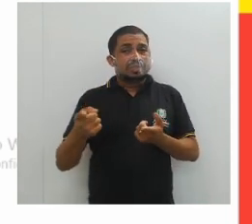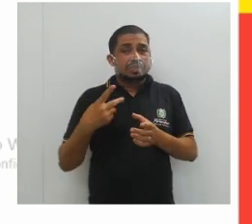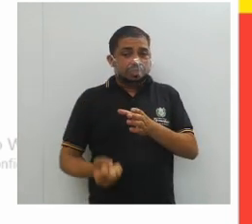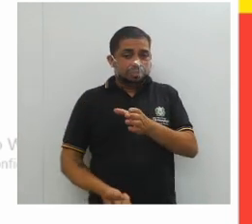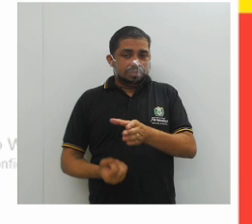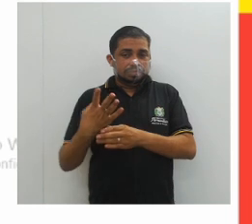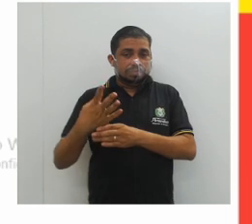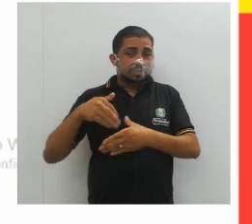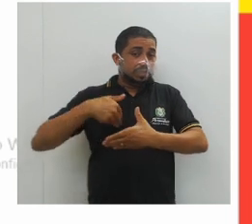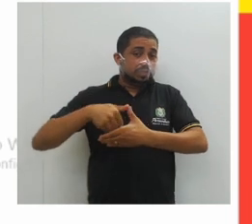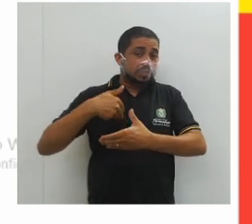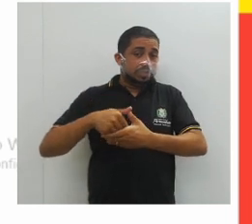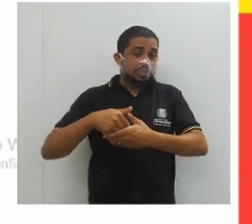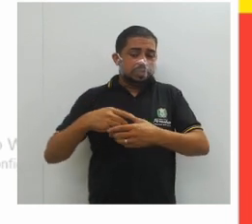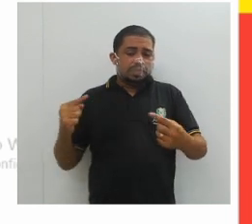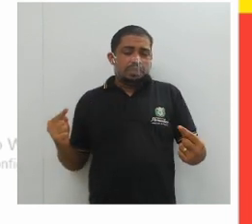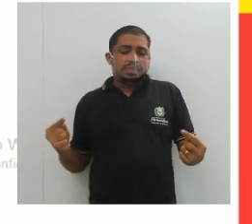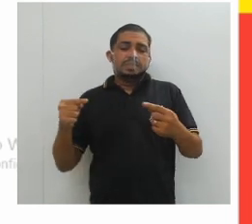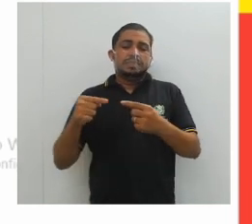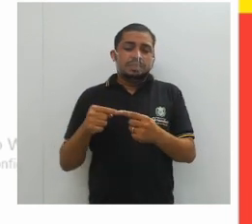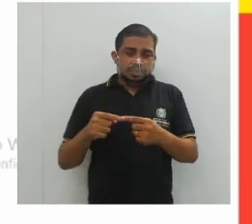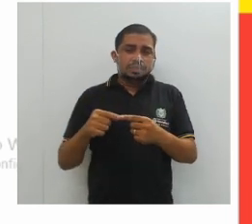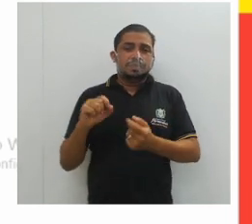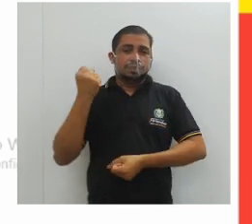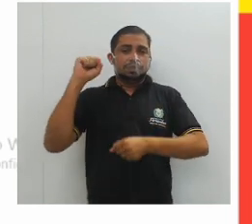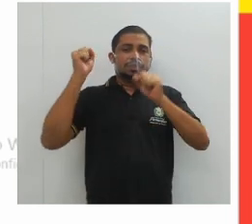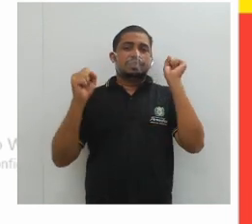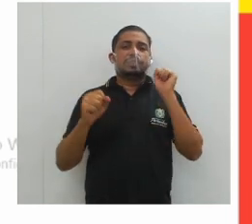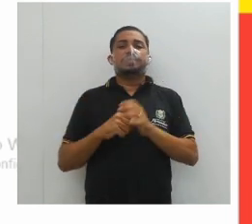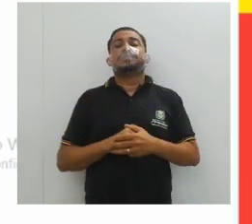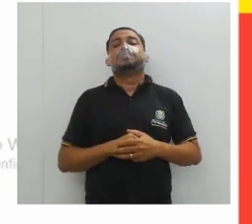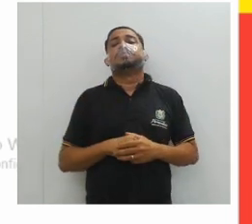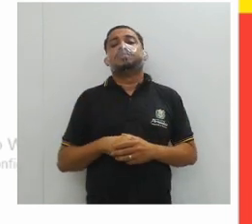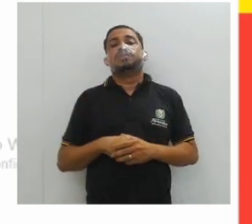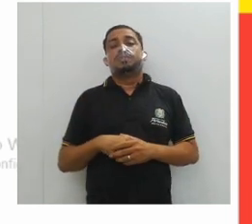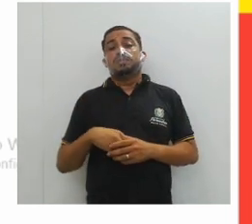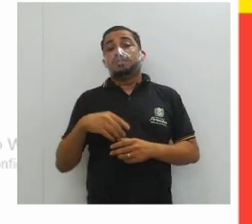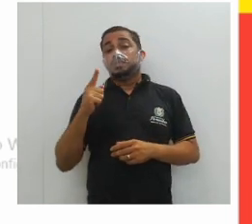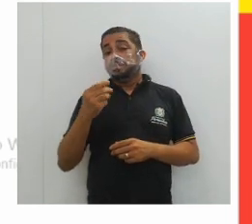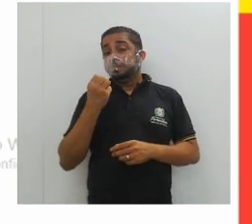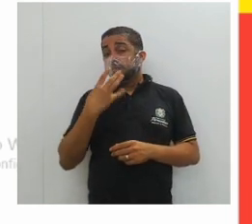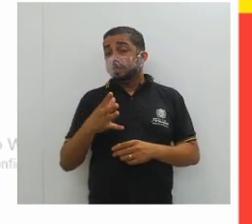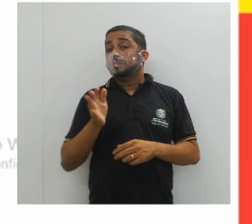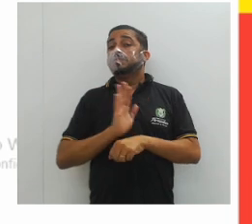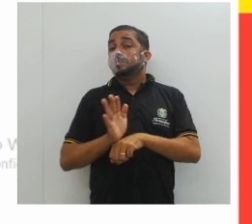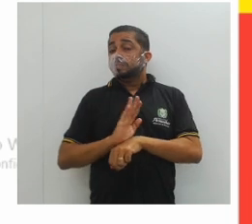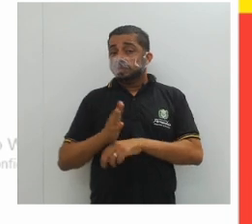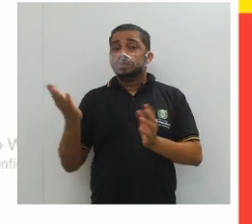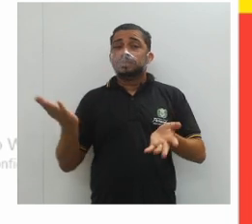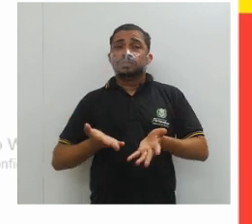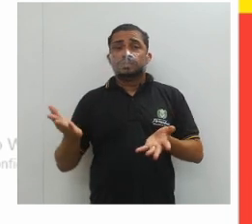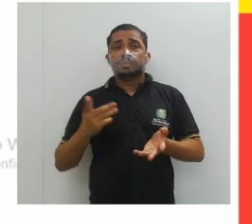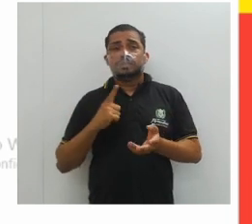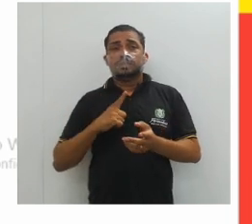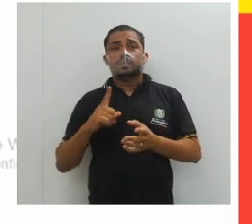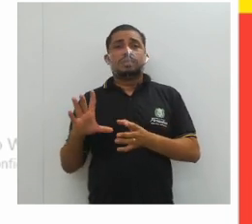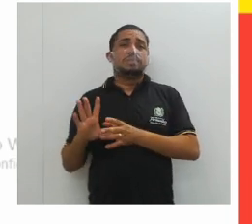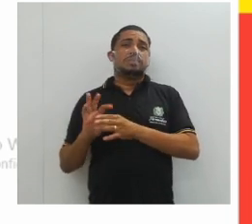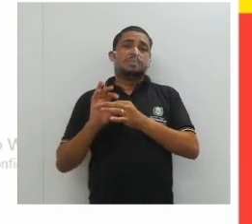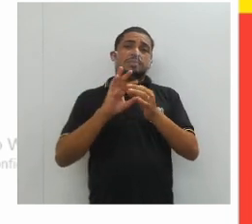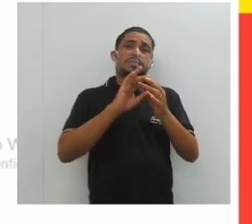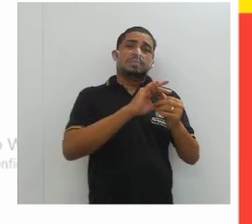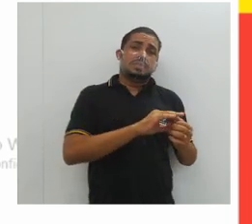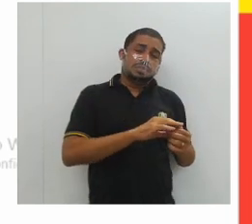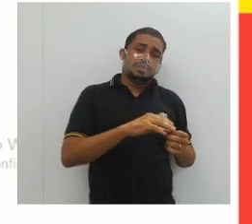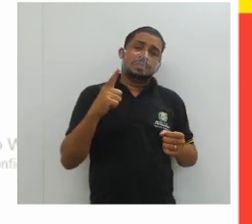do futebol está ligado diretamente à Revolução Industrial. Muito bons os filmes de hoje, né, que eles se enchem de contexto e quem